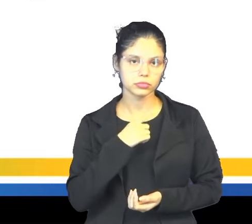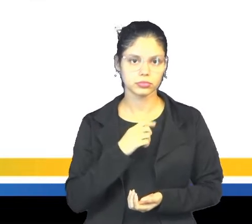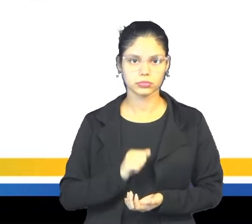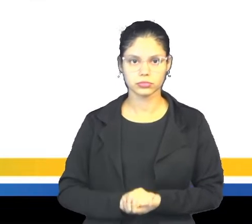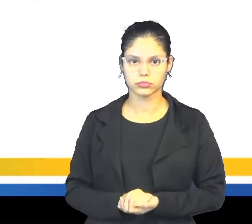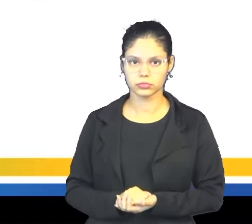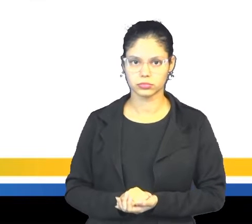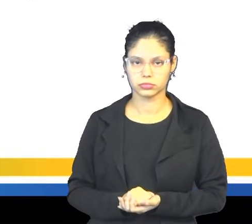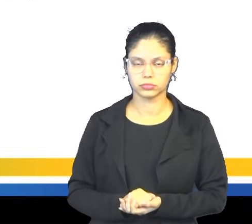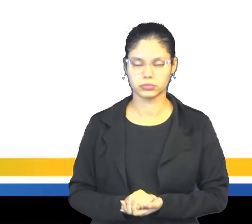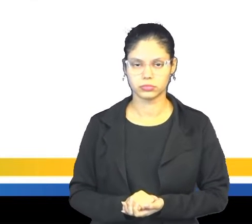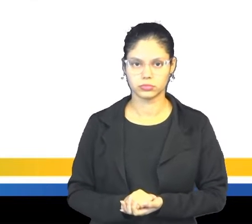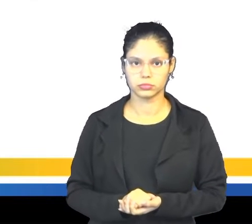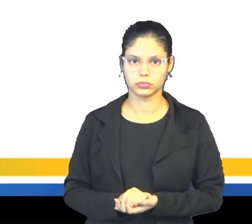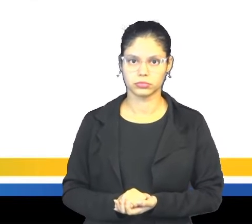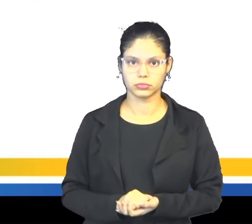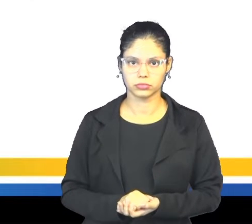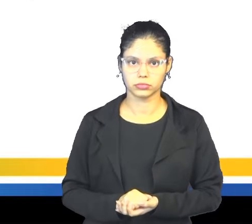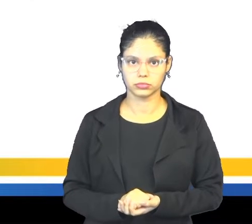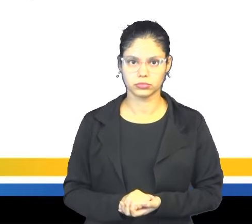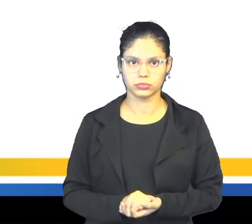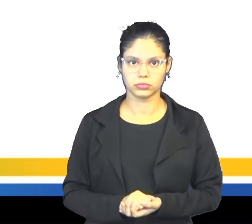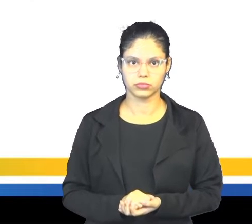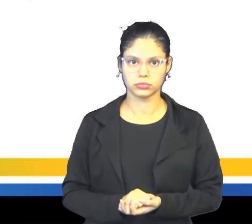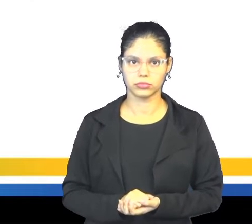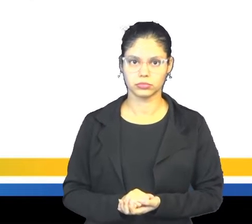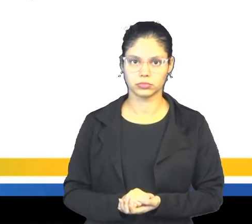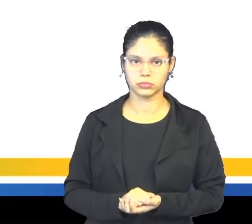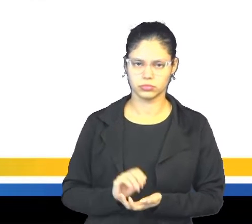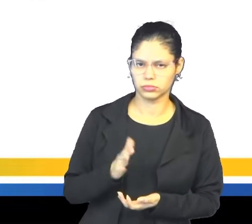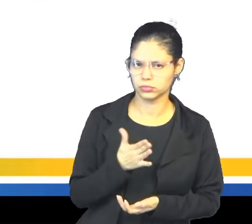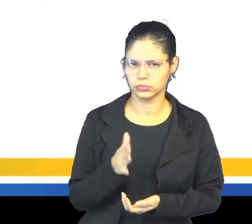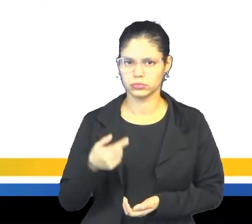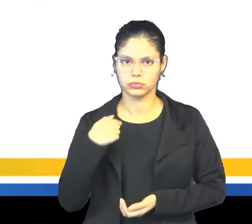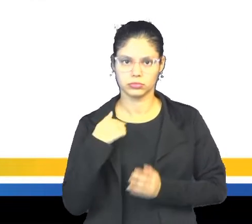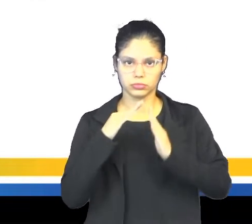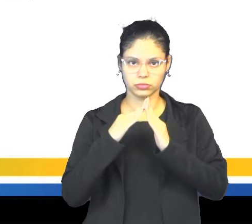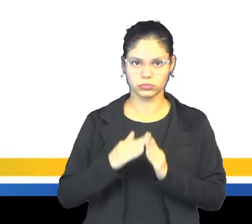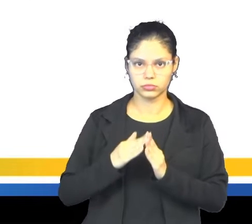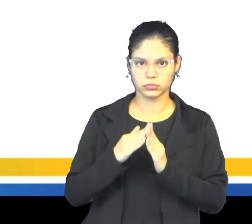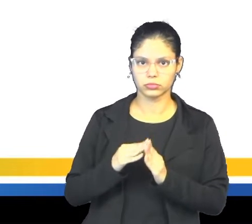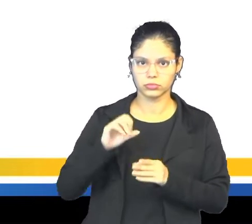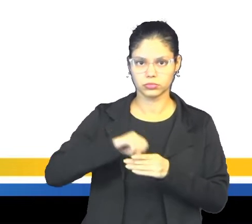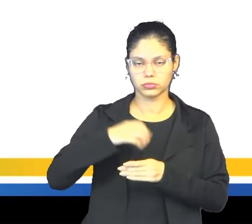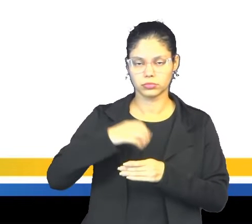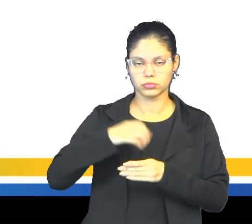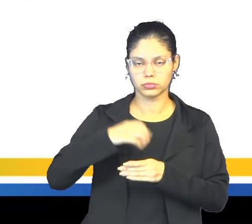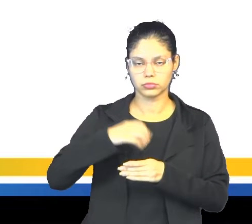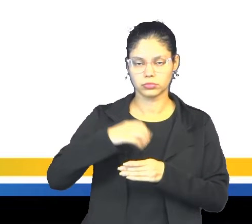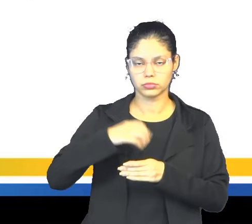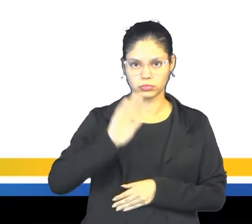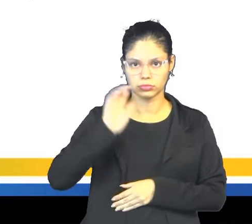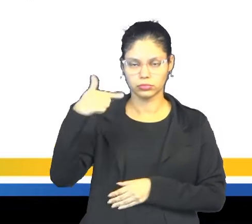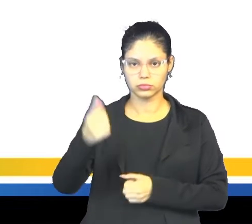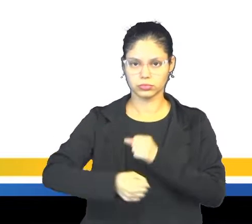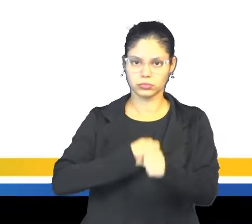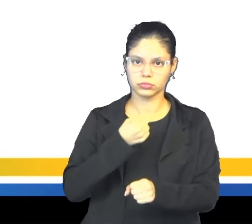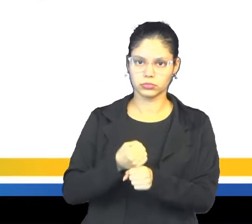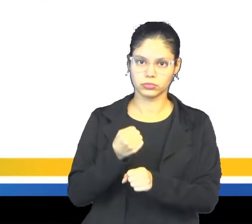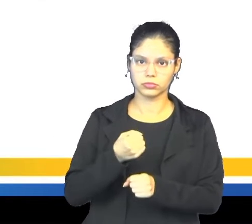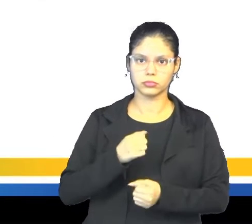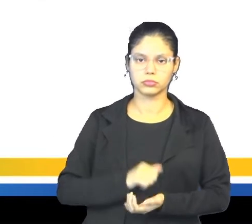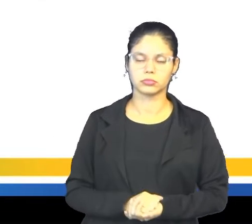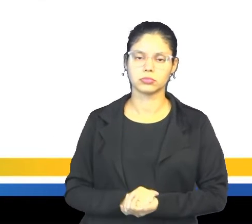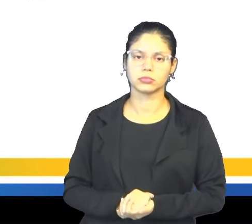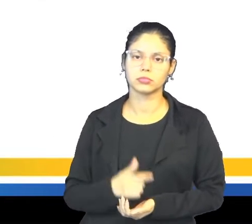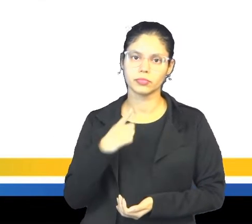be living out of Brazil next year. Né? Talvez estarei morando fora do Brasil no próximo ano. Nós